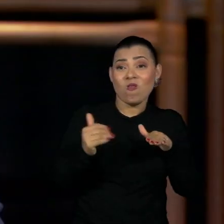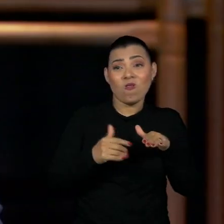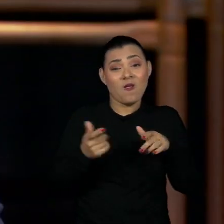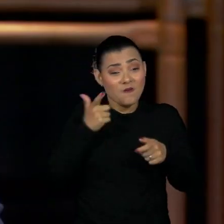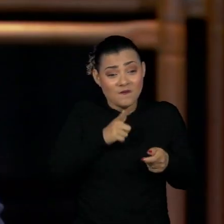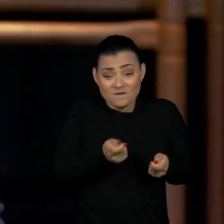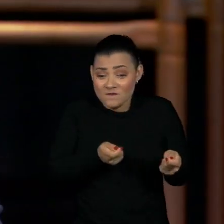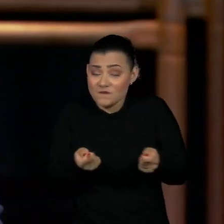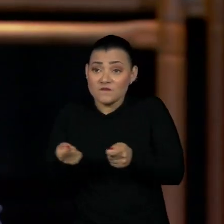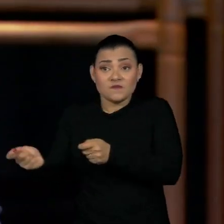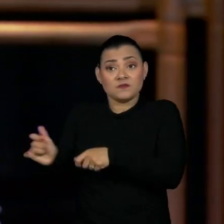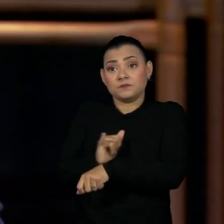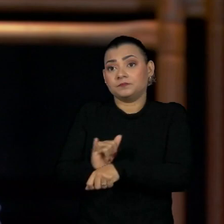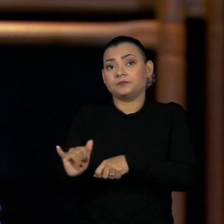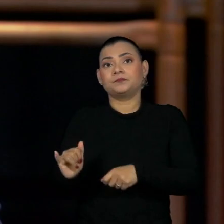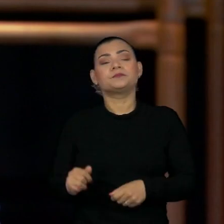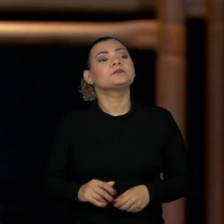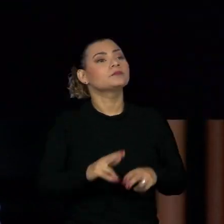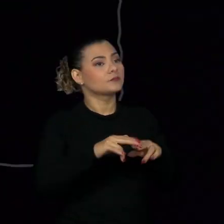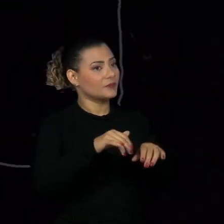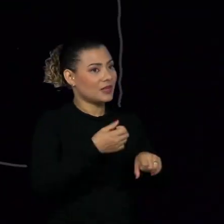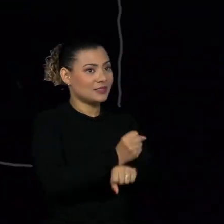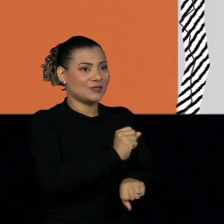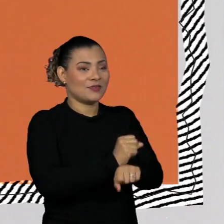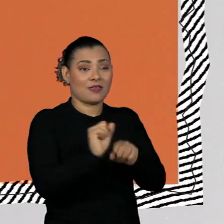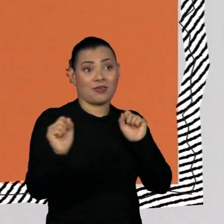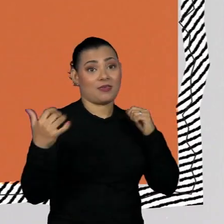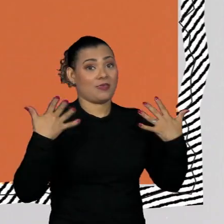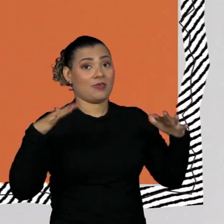Civirologia, né? Exatamente. Assim que se fala lá na favela, não é isso?